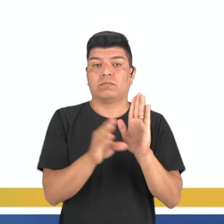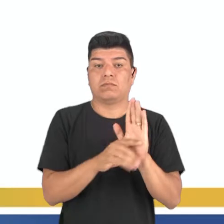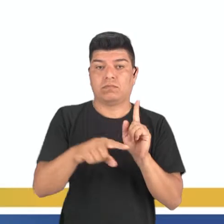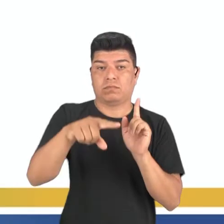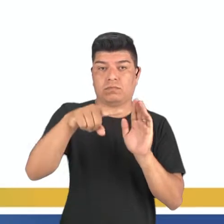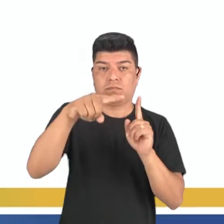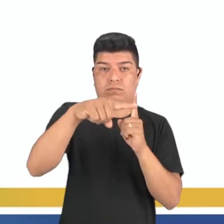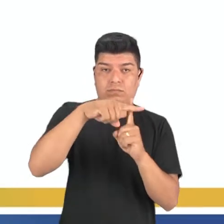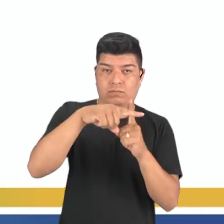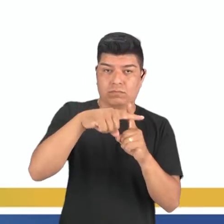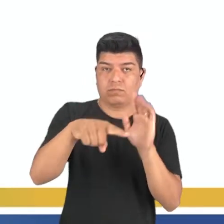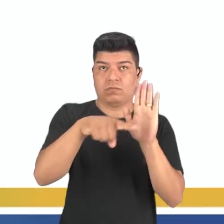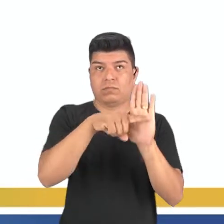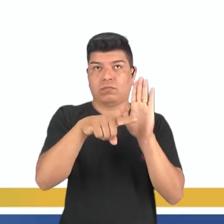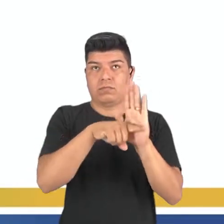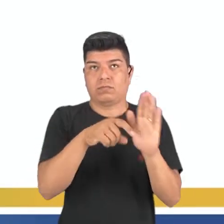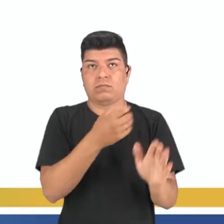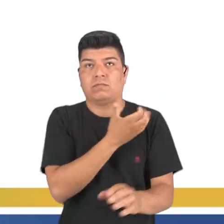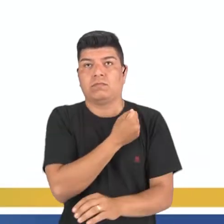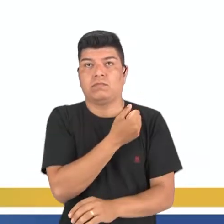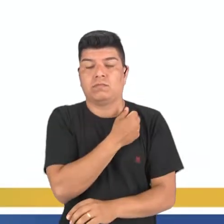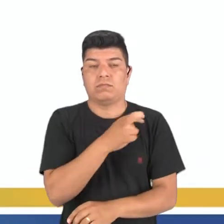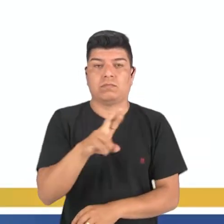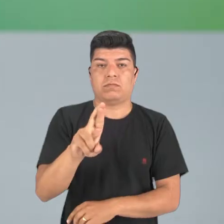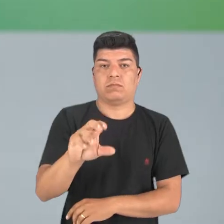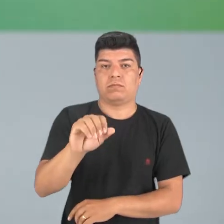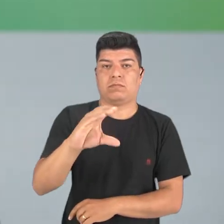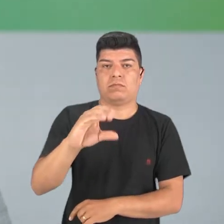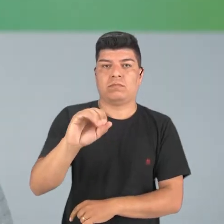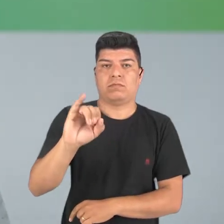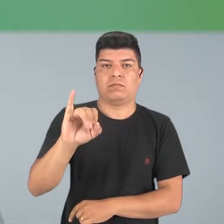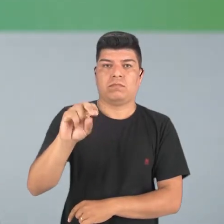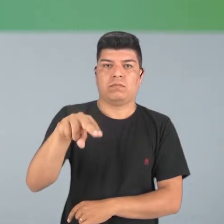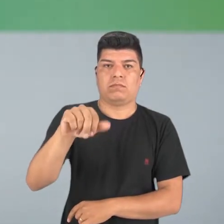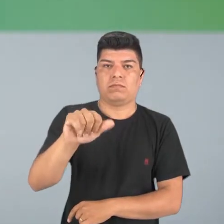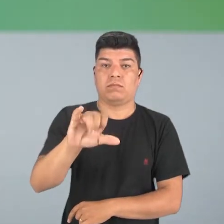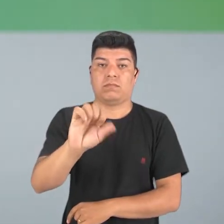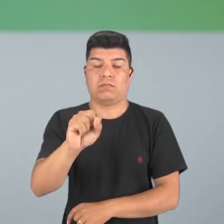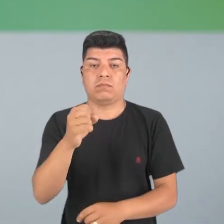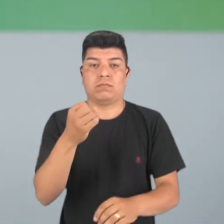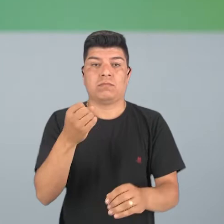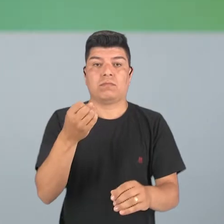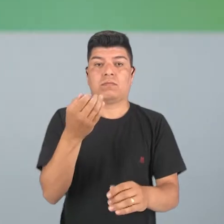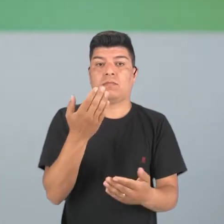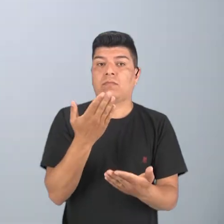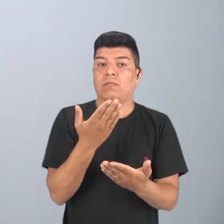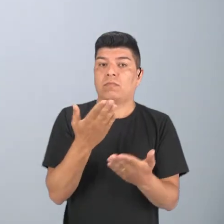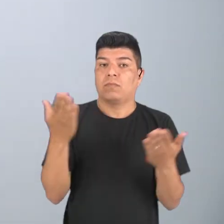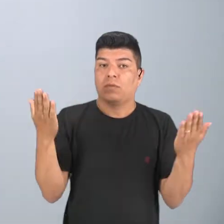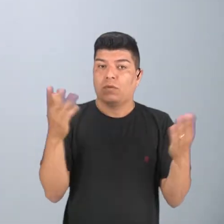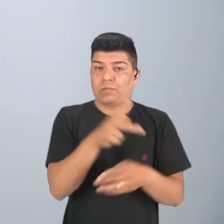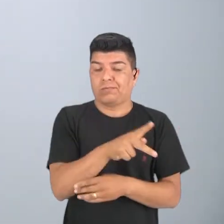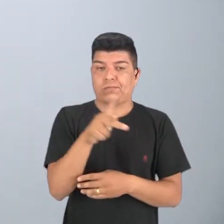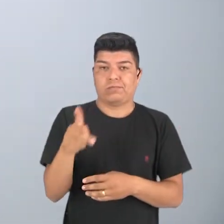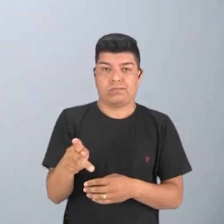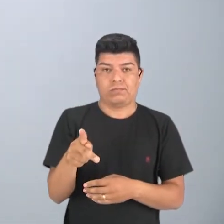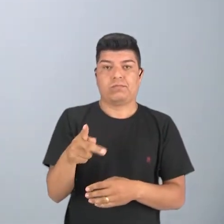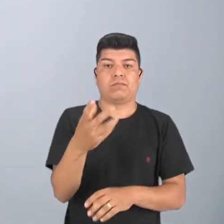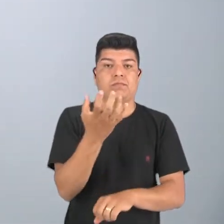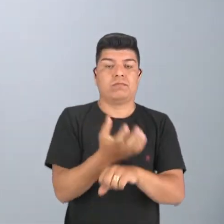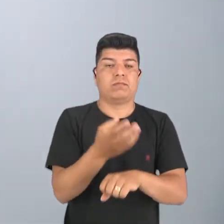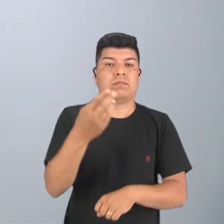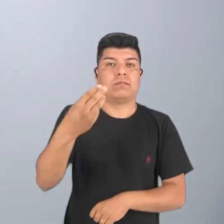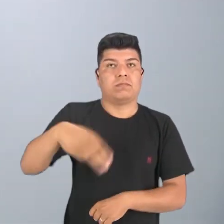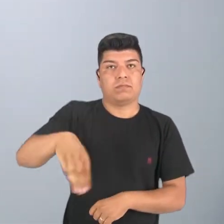e subtração envolvendo números racionais. Meu nome é Luan Felipe, sou professor de matemática da rede pública. Então vamos iniciar.